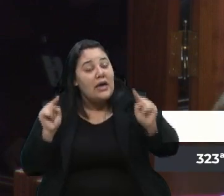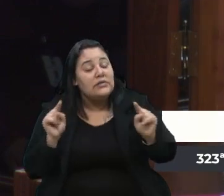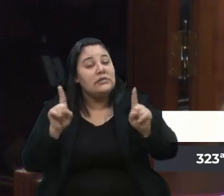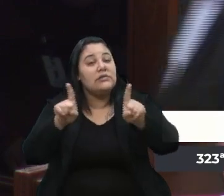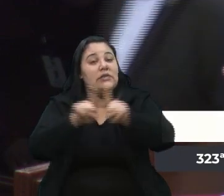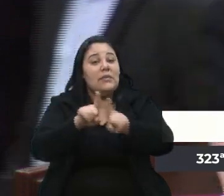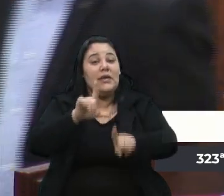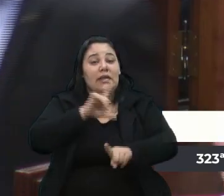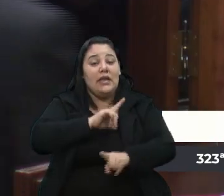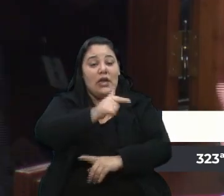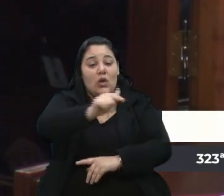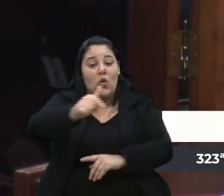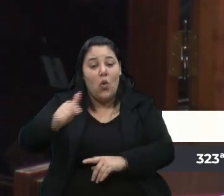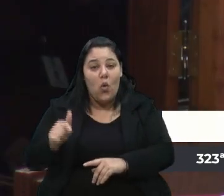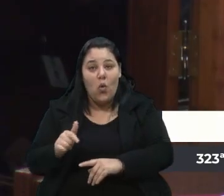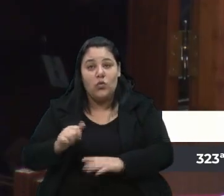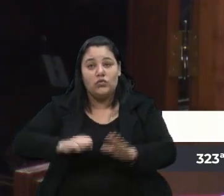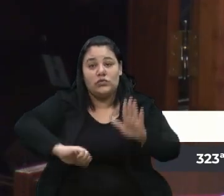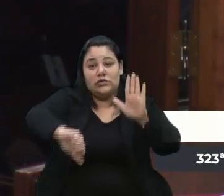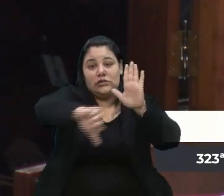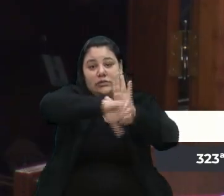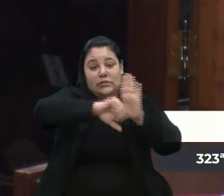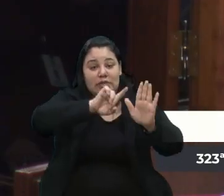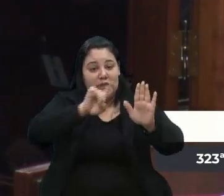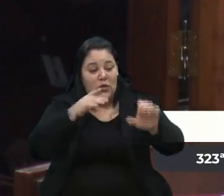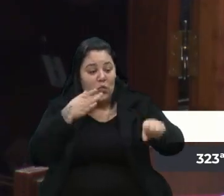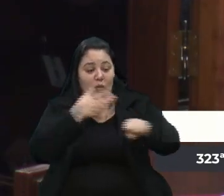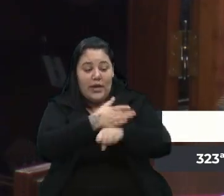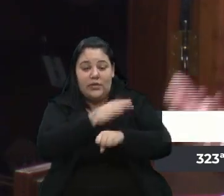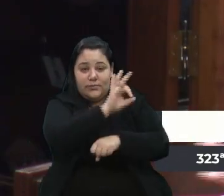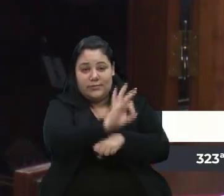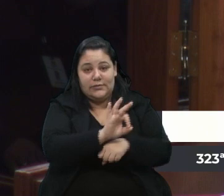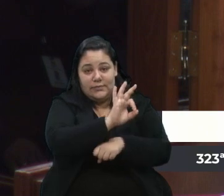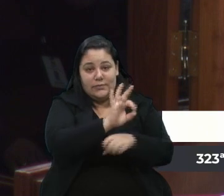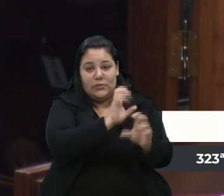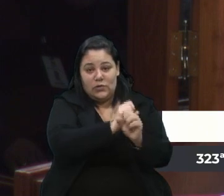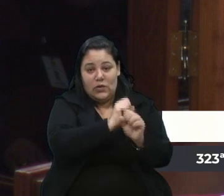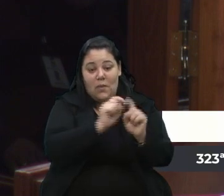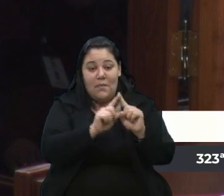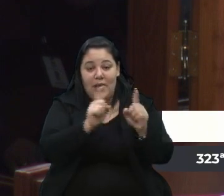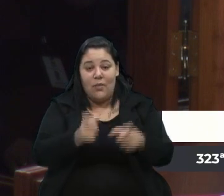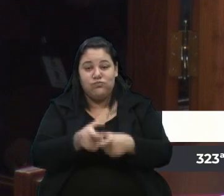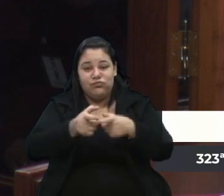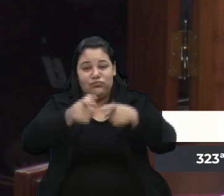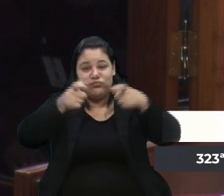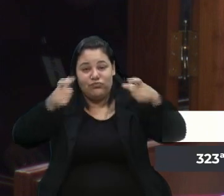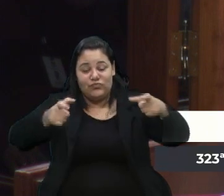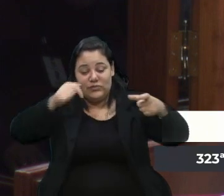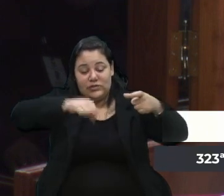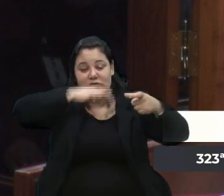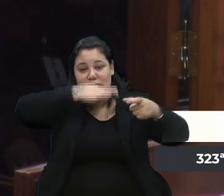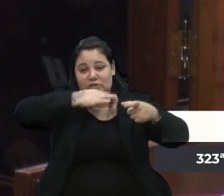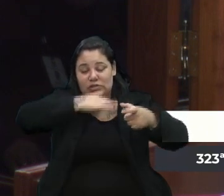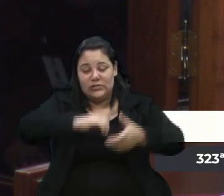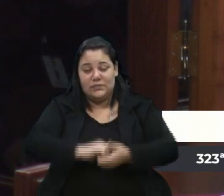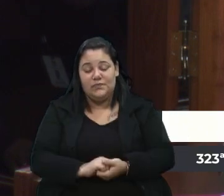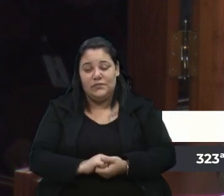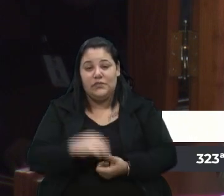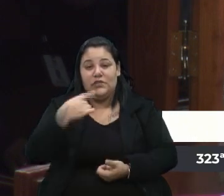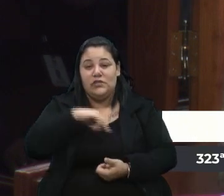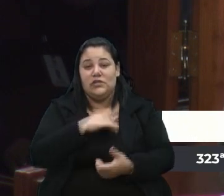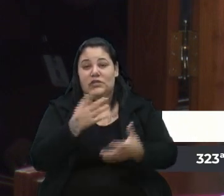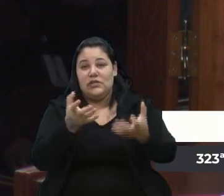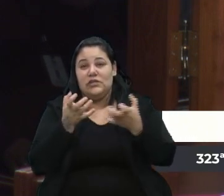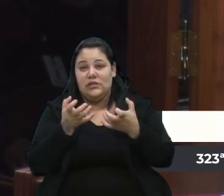temos outros índices criminais que não entram no RS seguro mas que estão aumentando em Caxias do Sul e a gente quer trazer isso